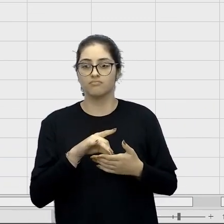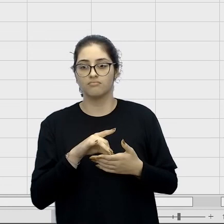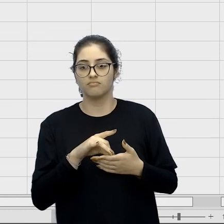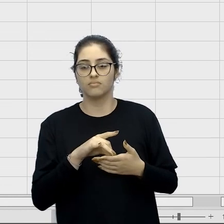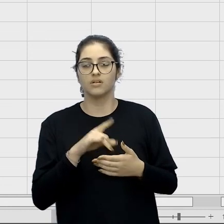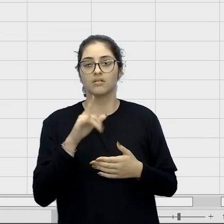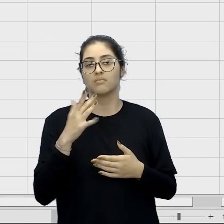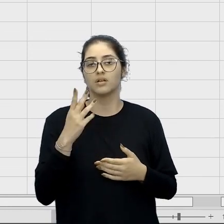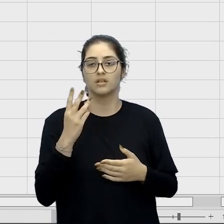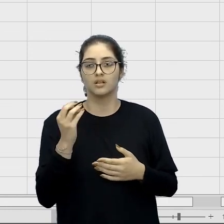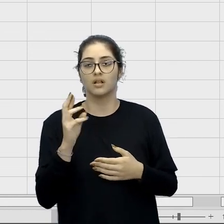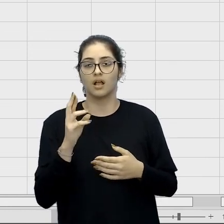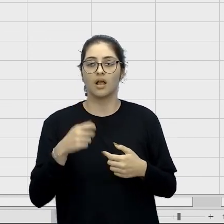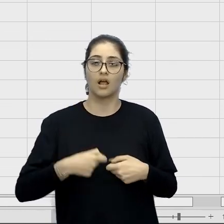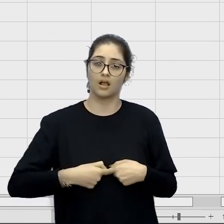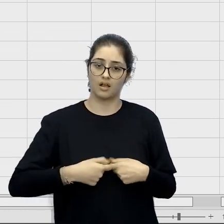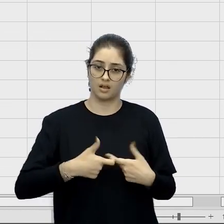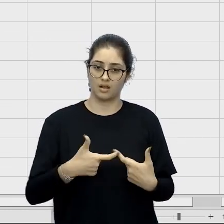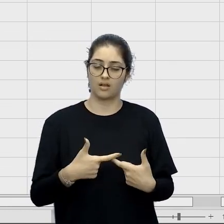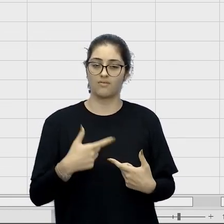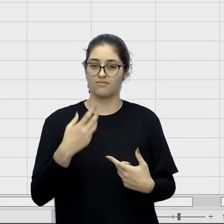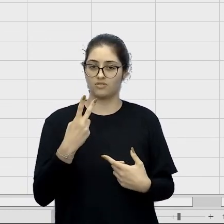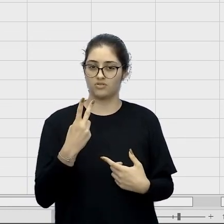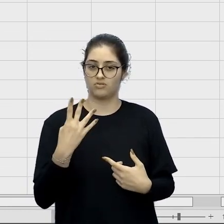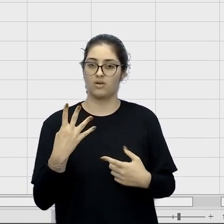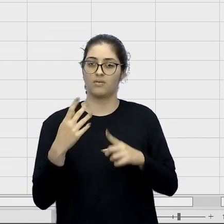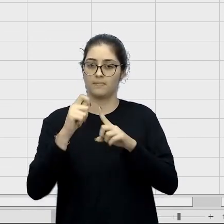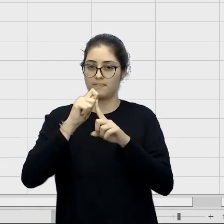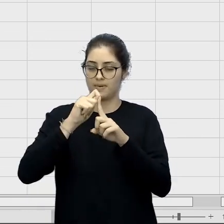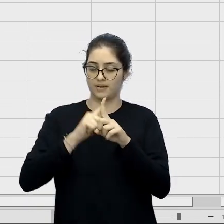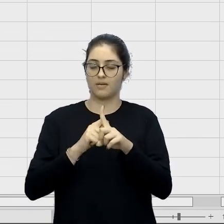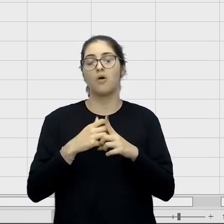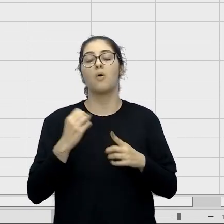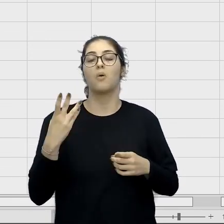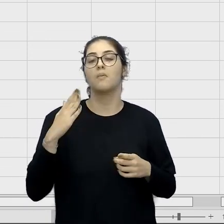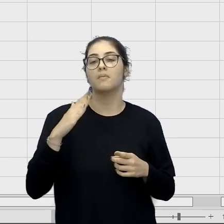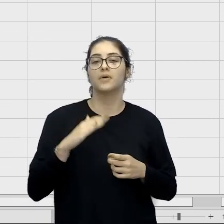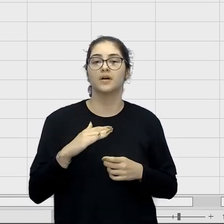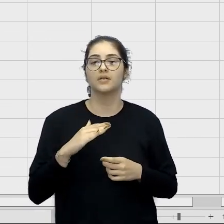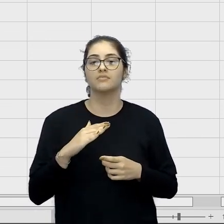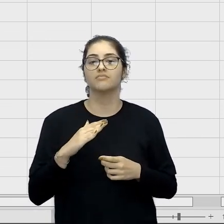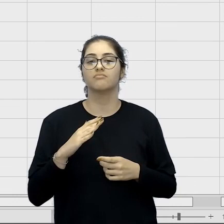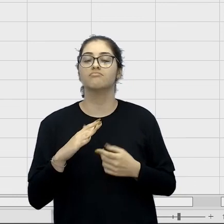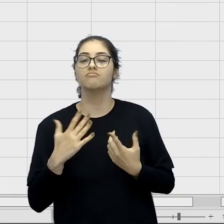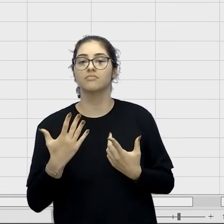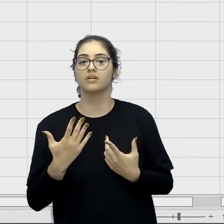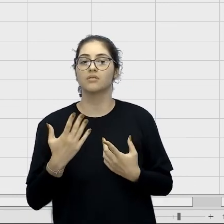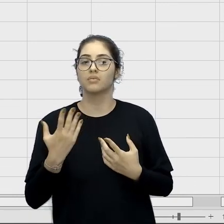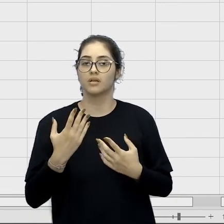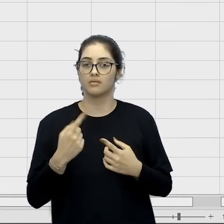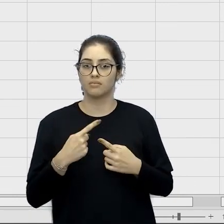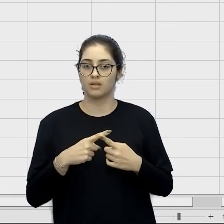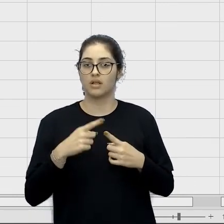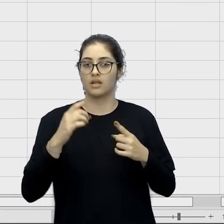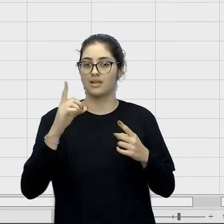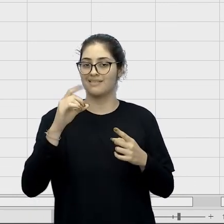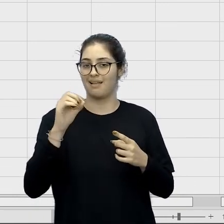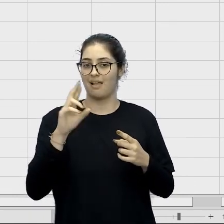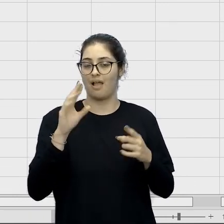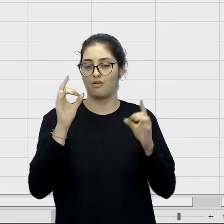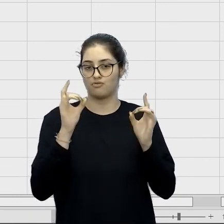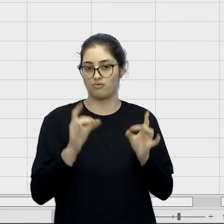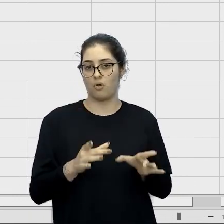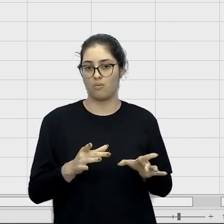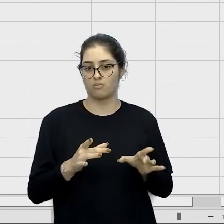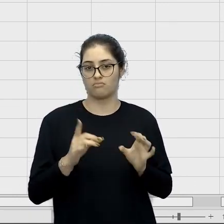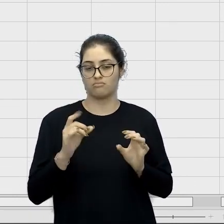gente gaste 30. Pensando aí em 24 meses ou menos meses. Que a gente tem sobrou R$10, certo? Certo,